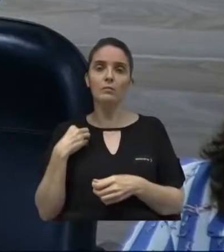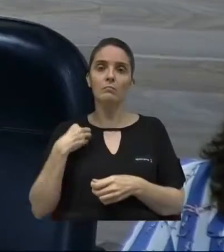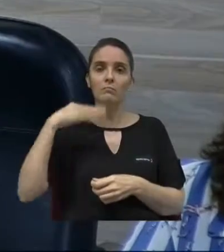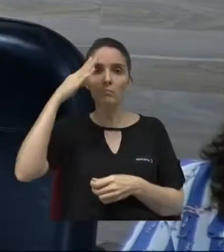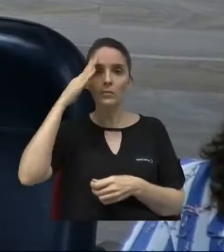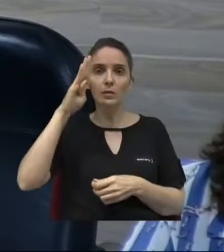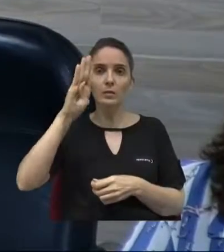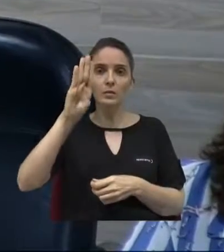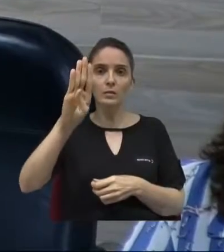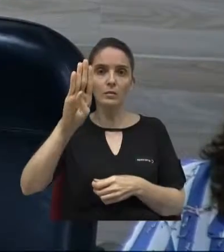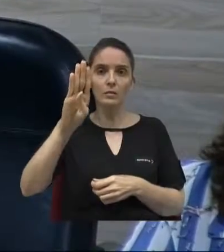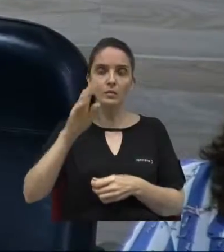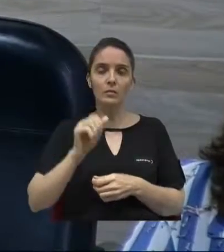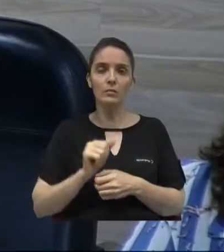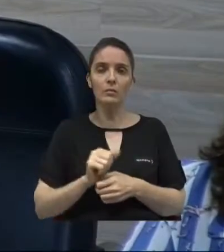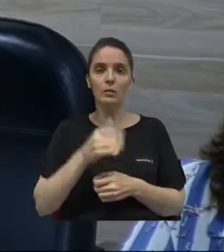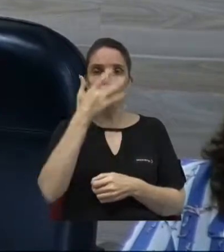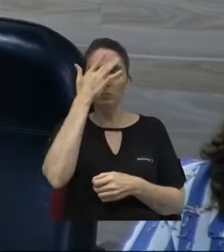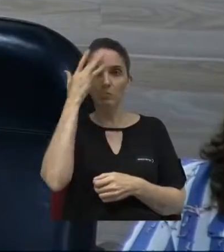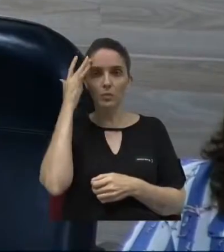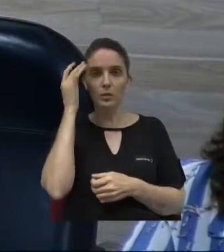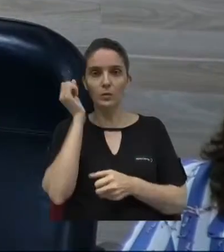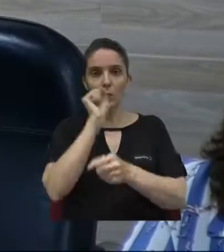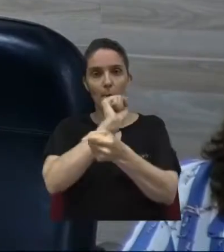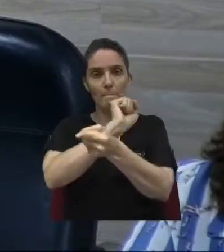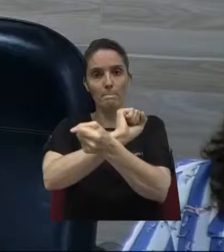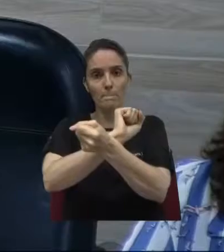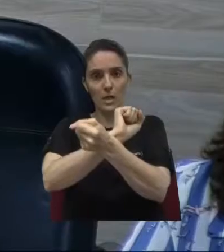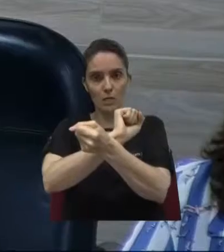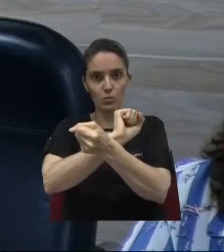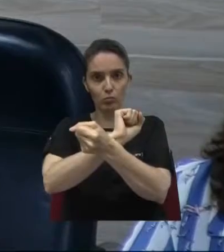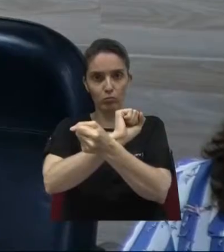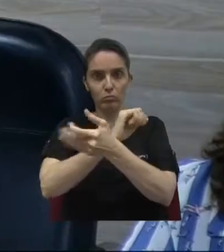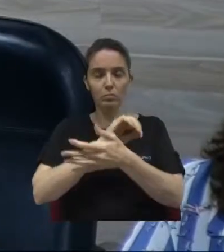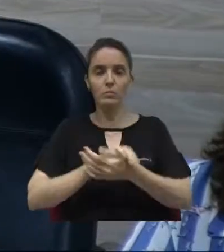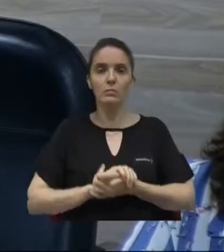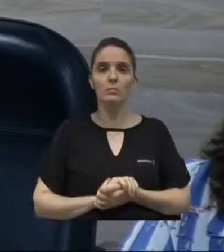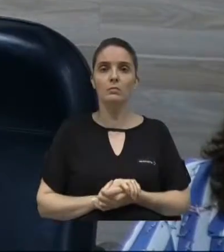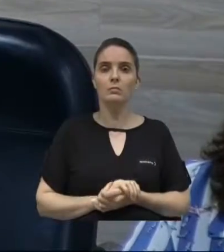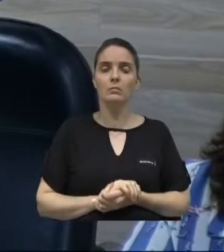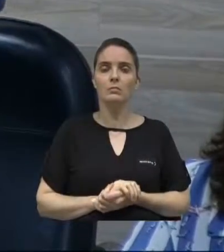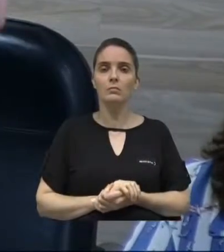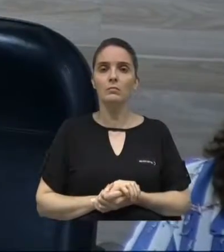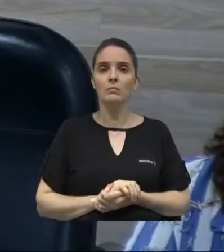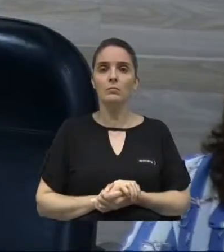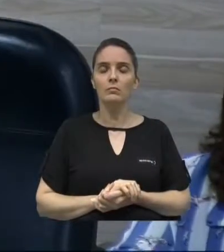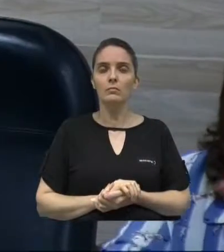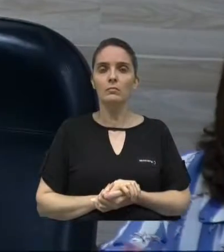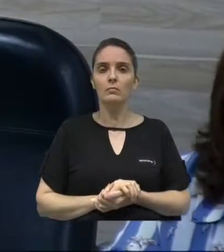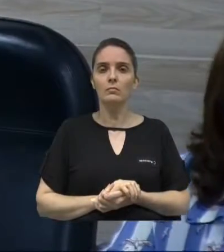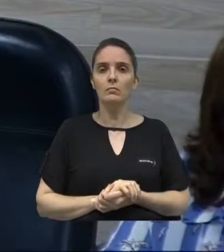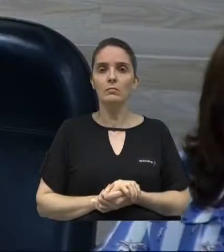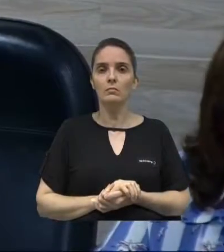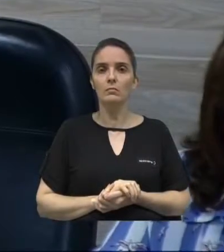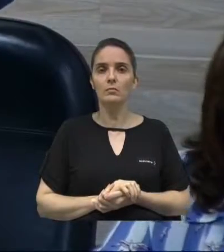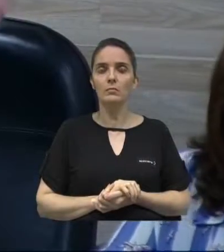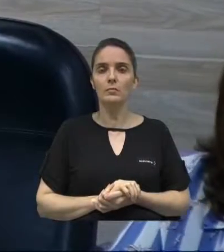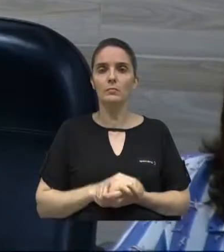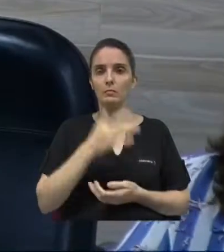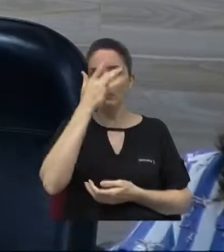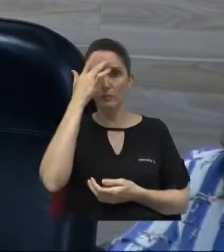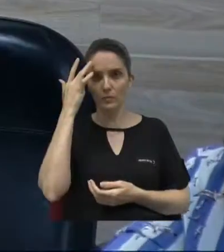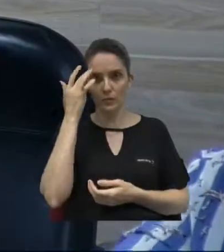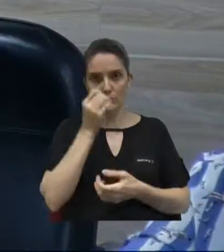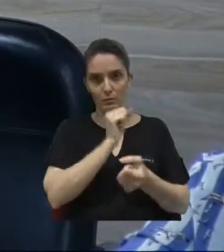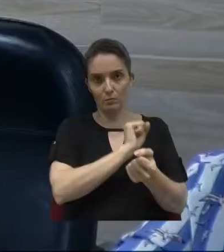principalmente para detento. Quando o cidadão vai preso, ele passa por uma consulta como se fosse um